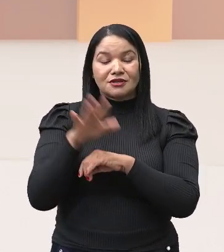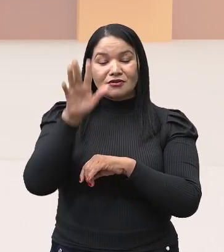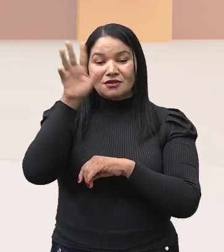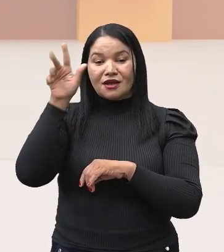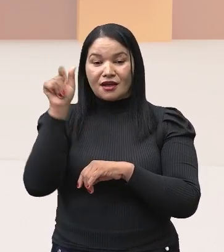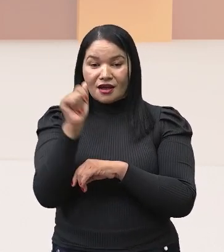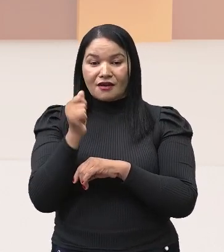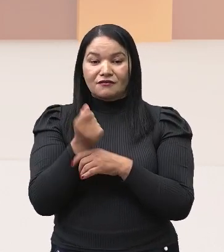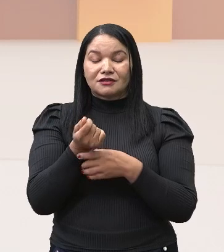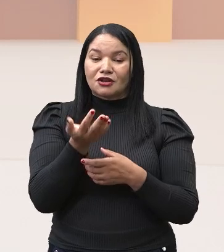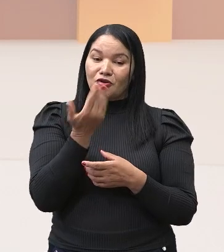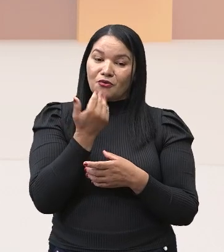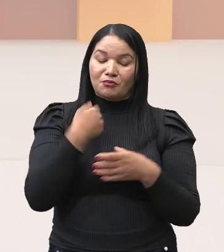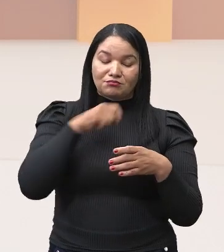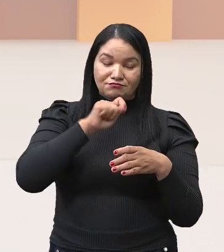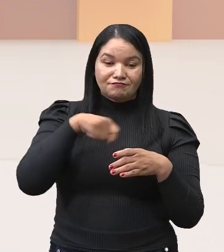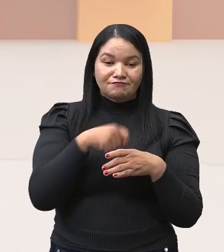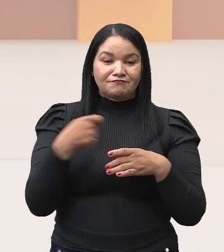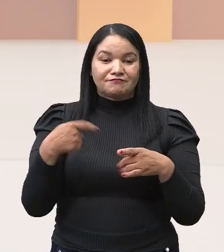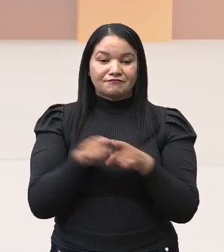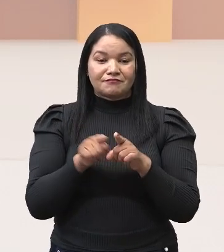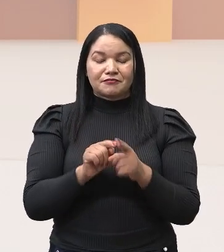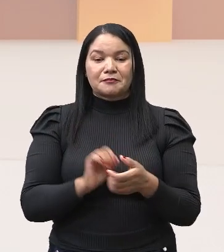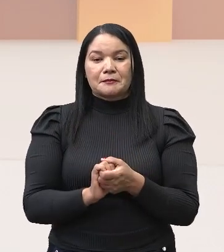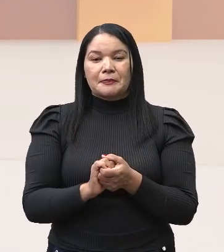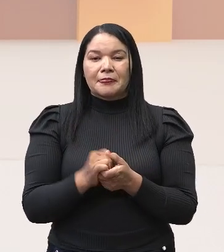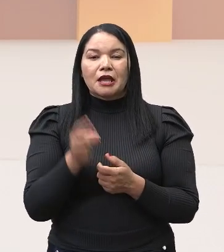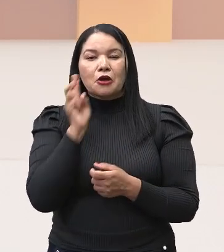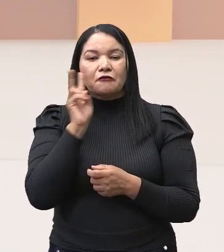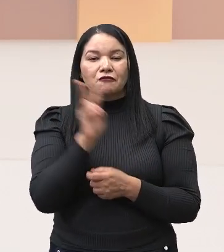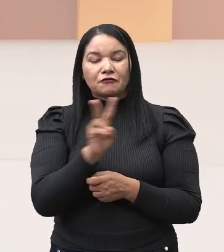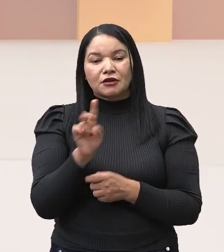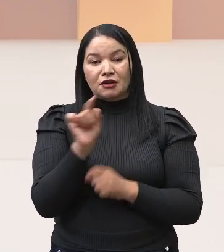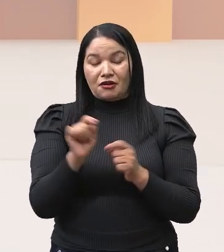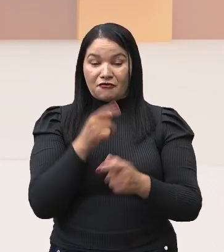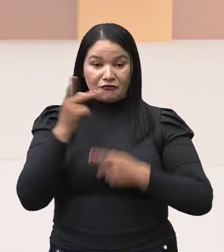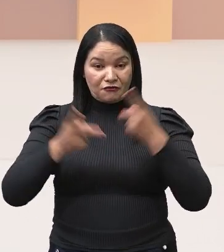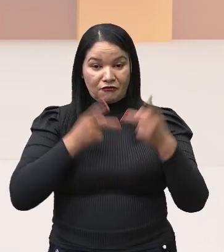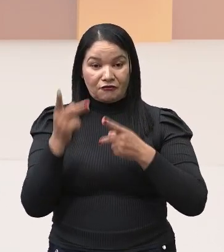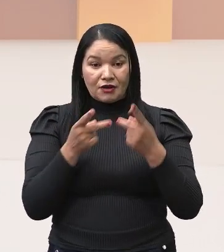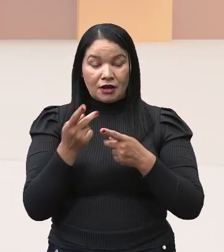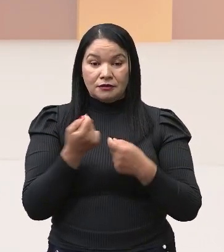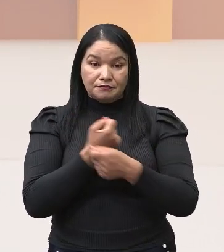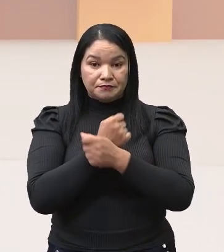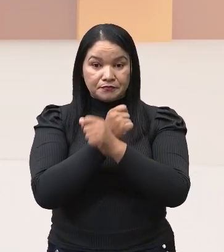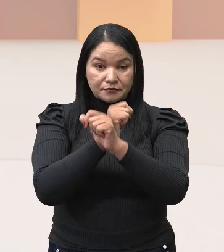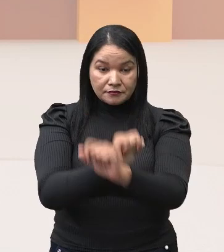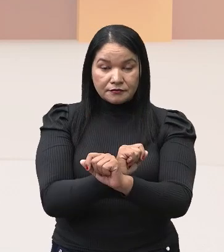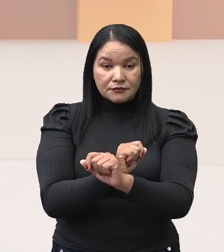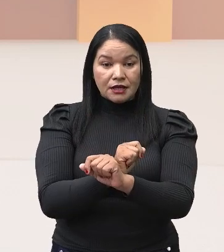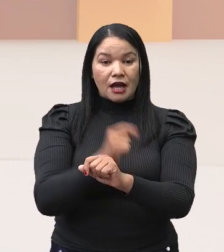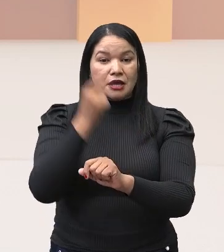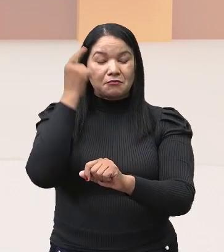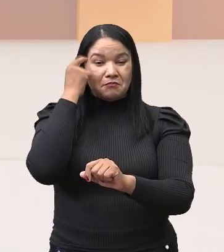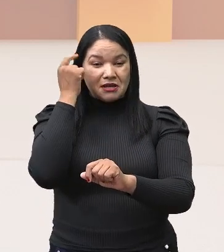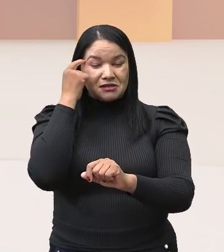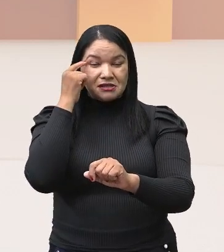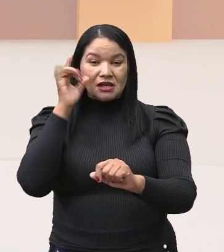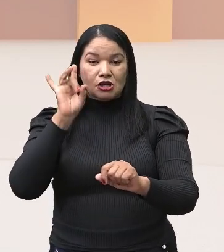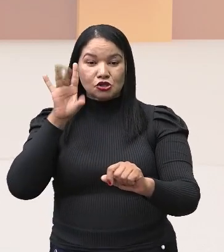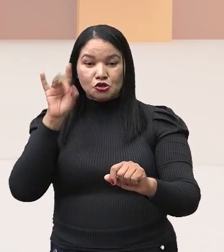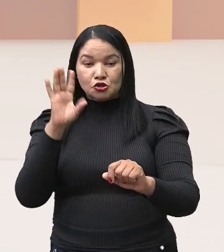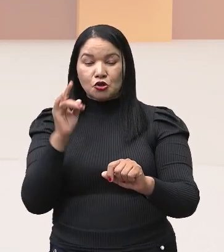na gastronomia. Então, vocês observem que quando a gente fala em escravidão, a gente não pode só